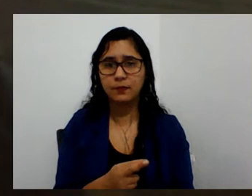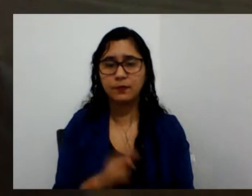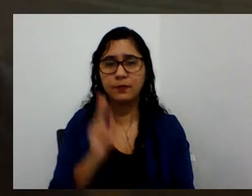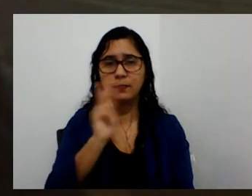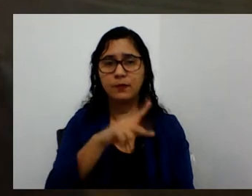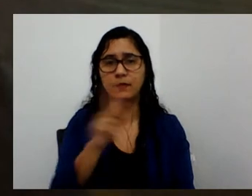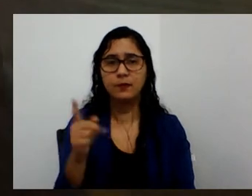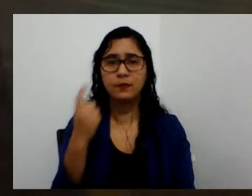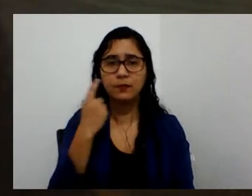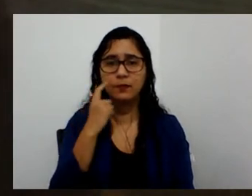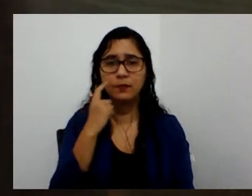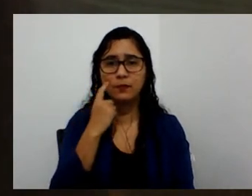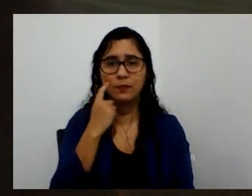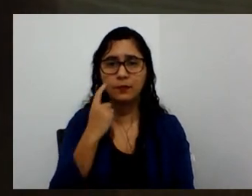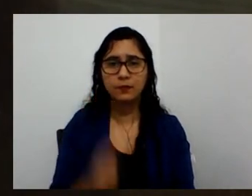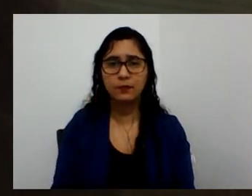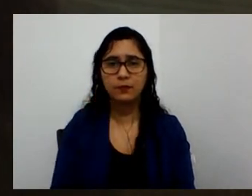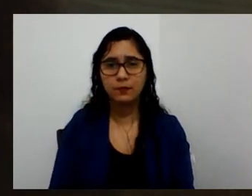Wanda.